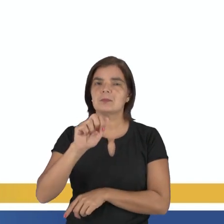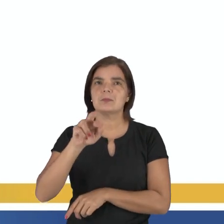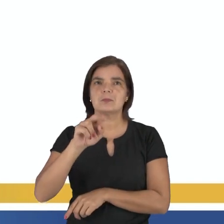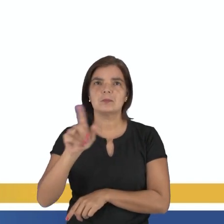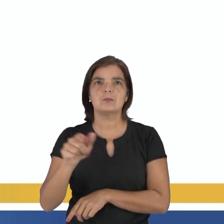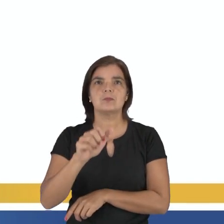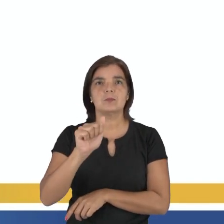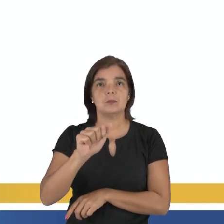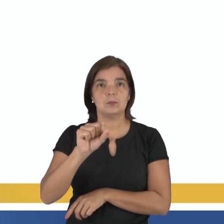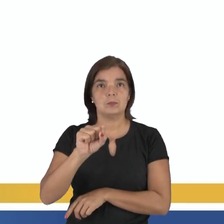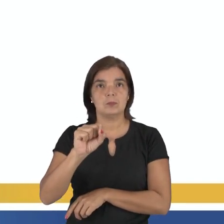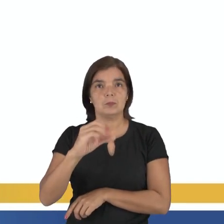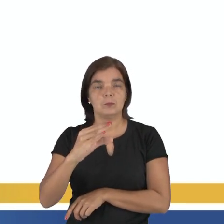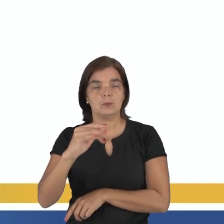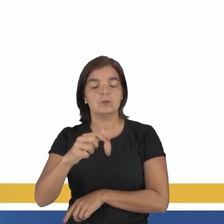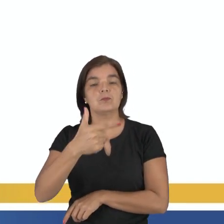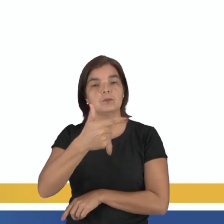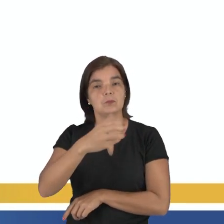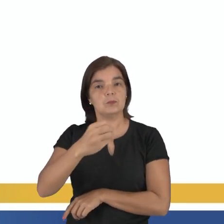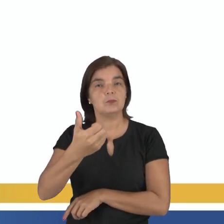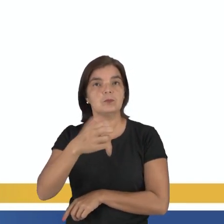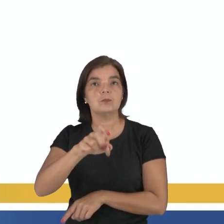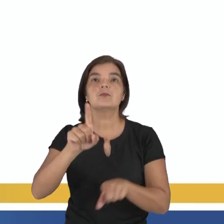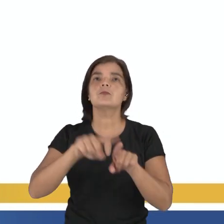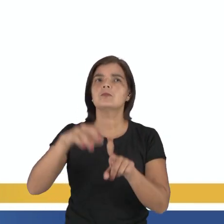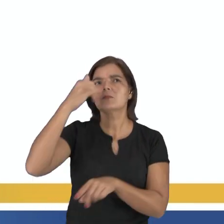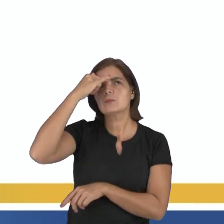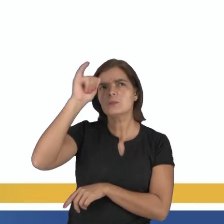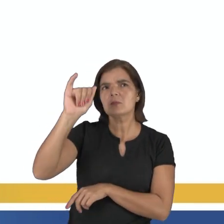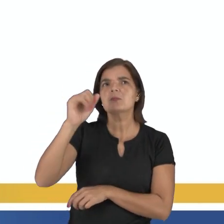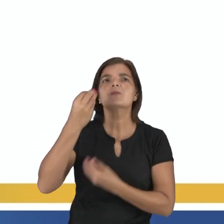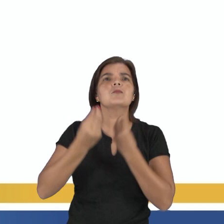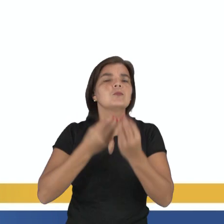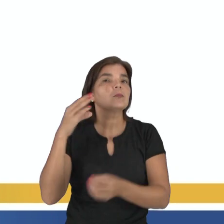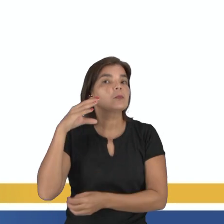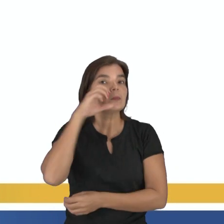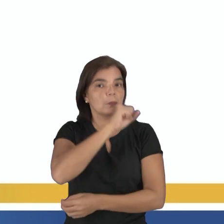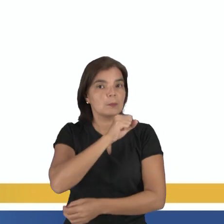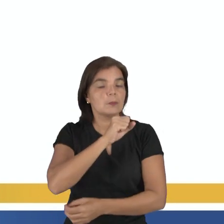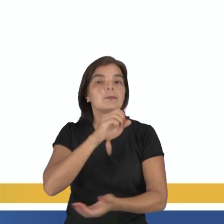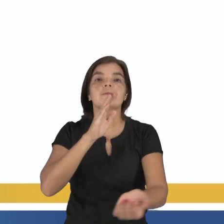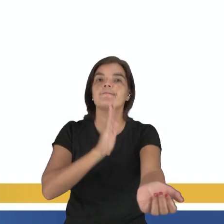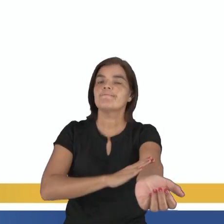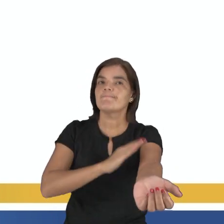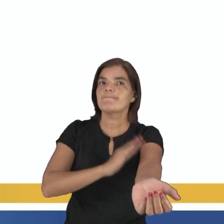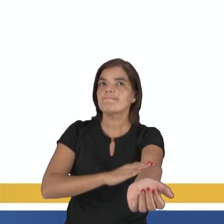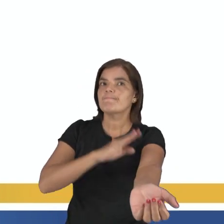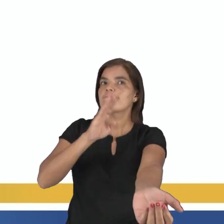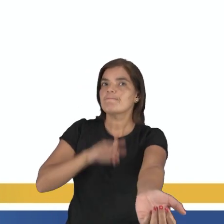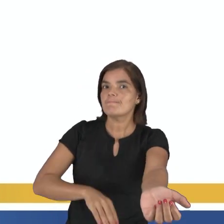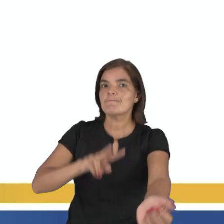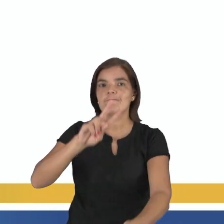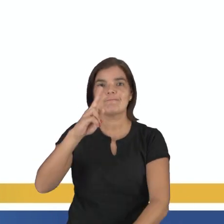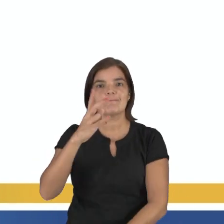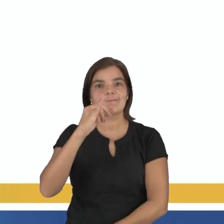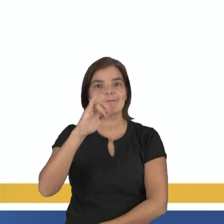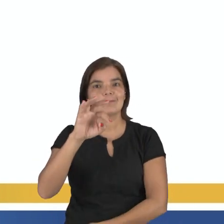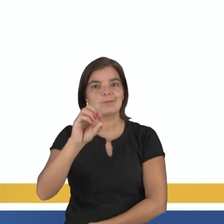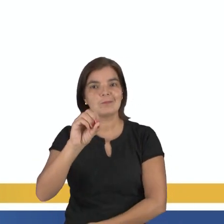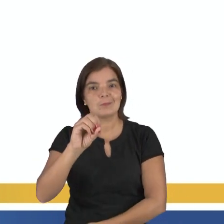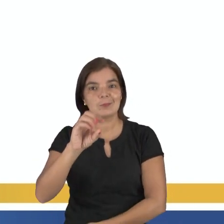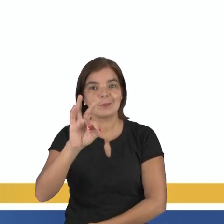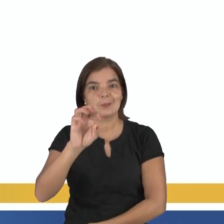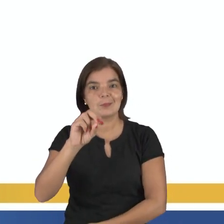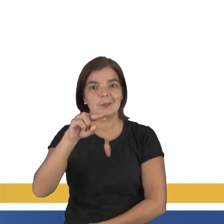American Heart Association 2015, é evitar corrigir imediatamente importante o nome aí, a